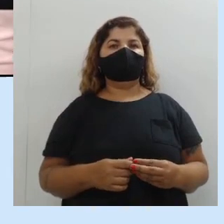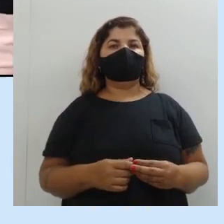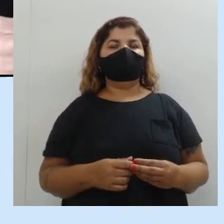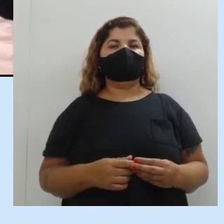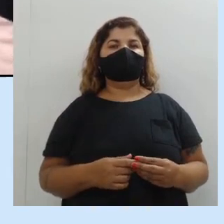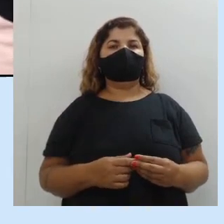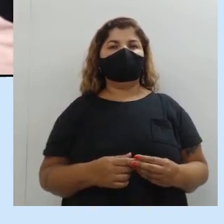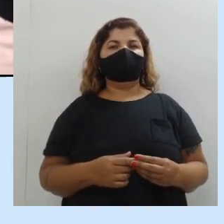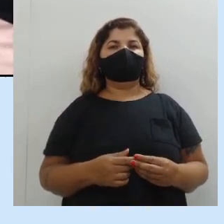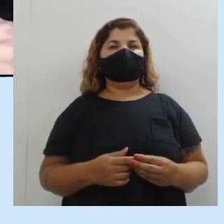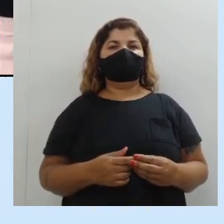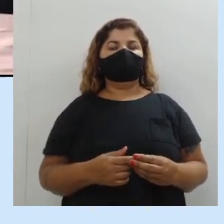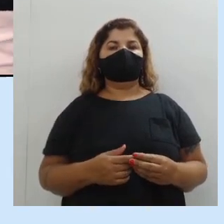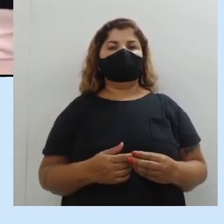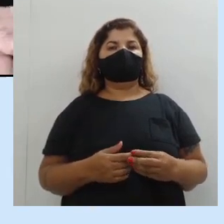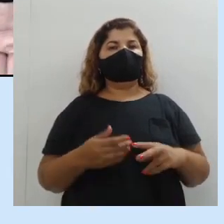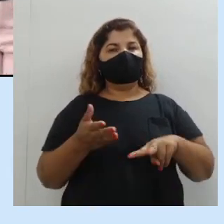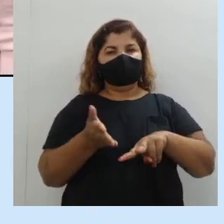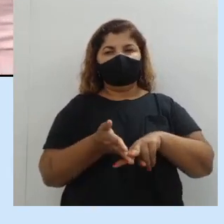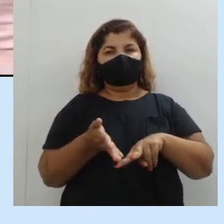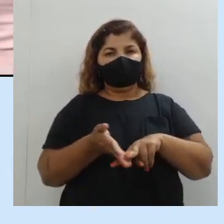E uma calça jeans